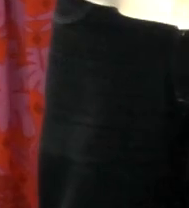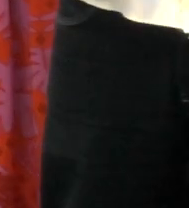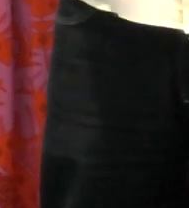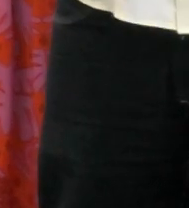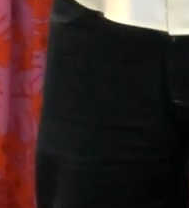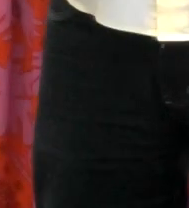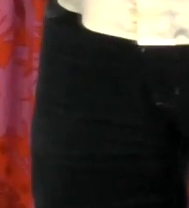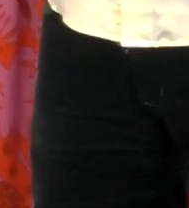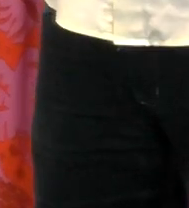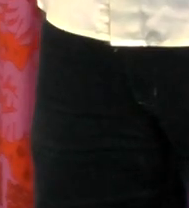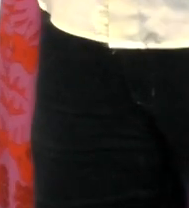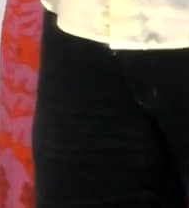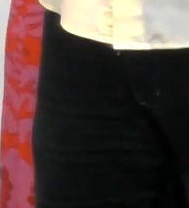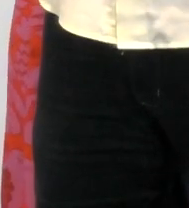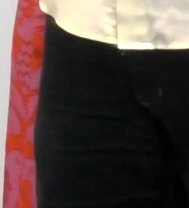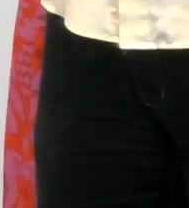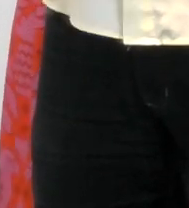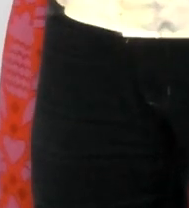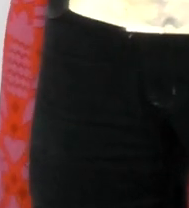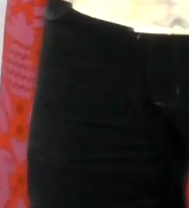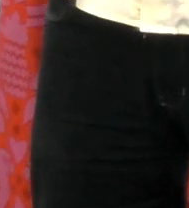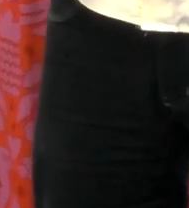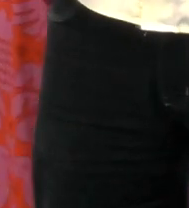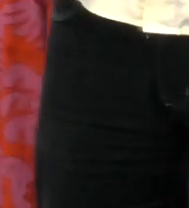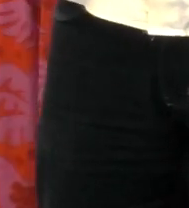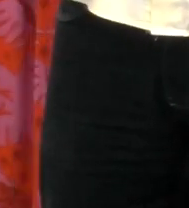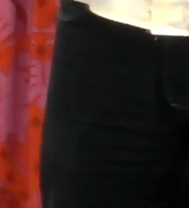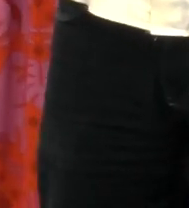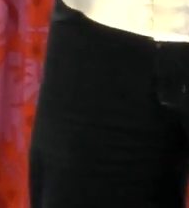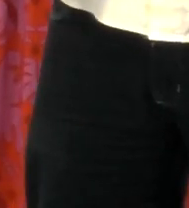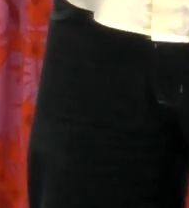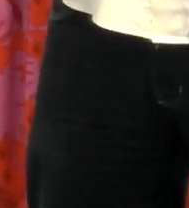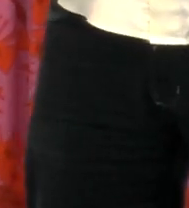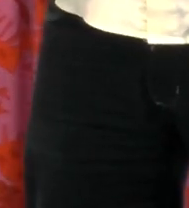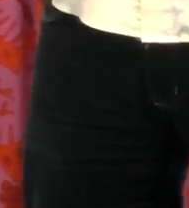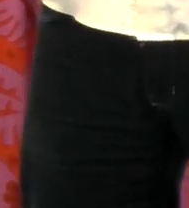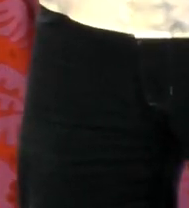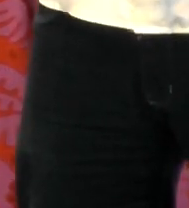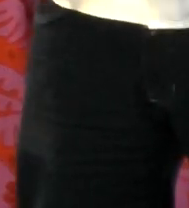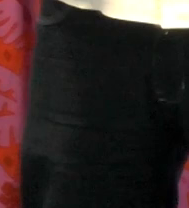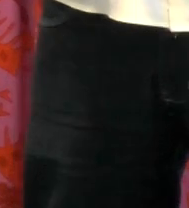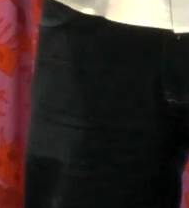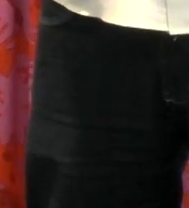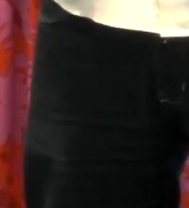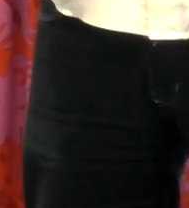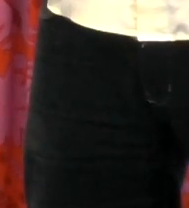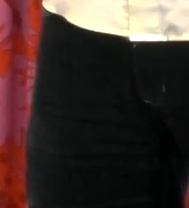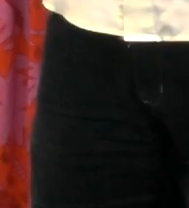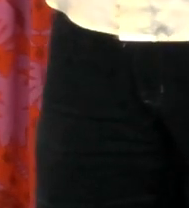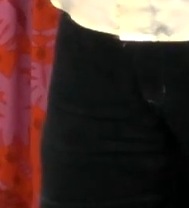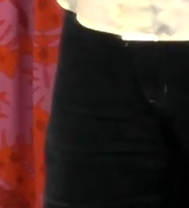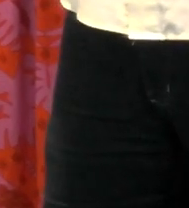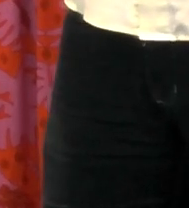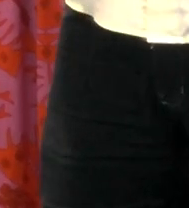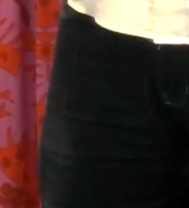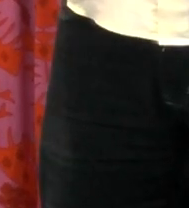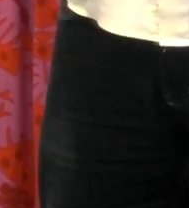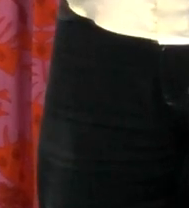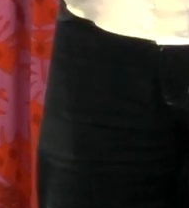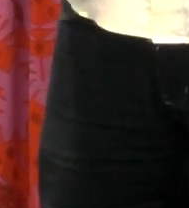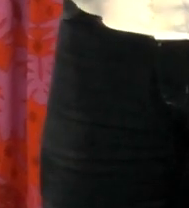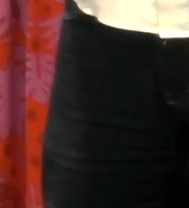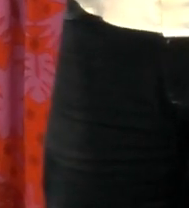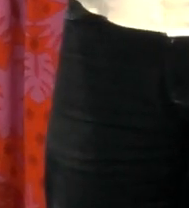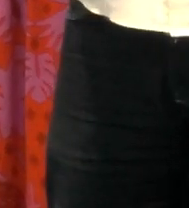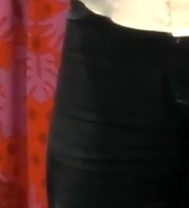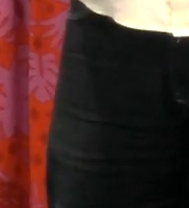planos de saúde essa questão da Unimed ferge muito me entristeceu porque conseguiram resolver o problema de de todos do Rio de Janeiro menos quem é do